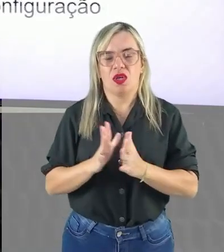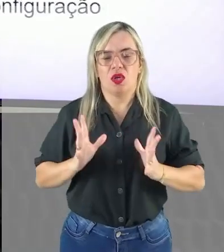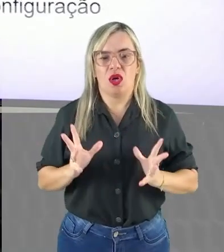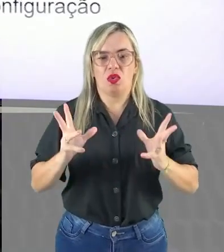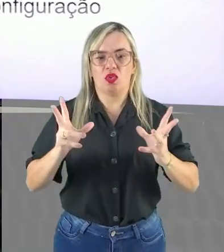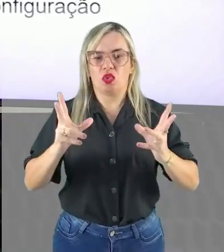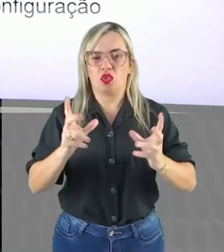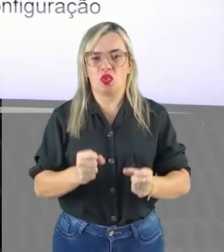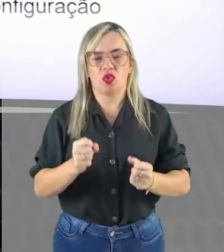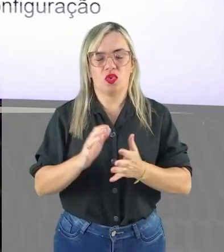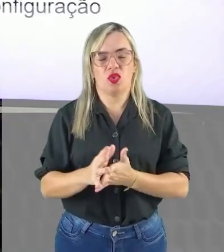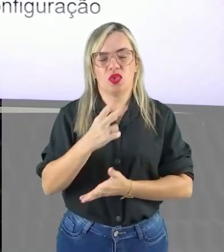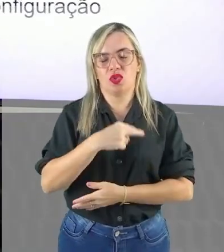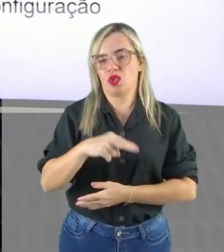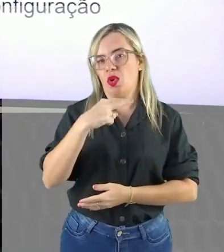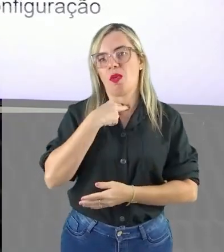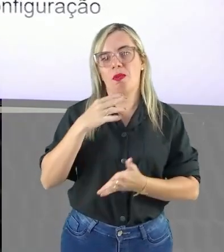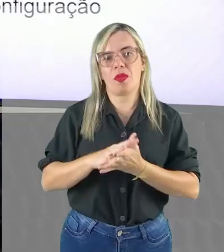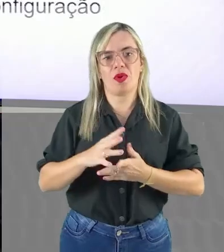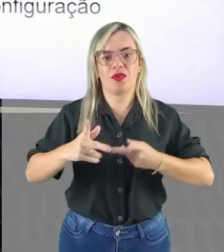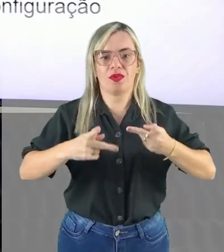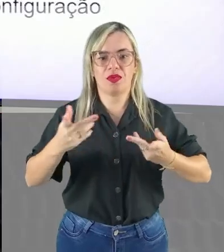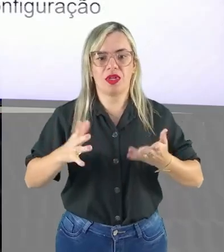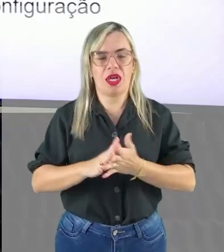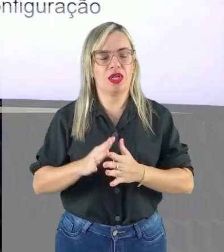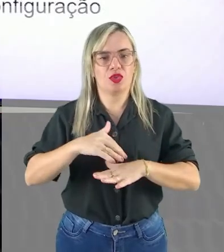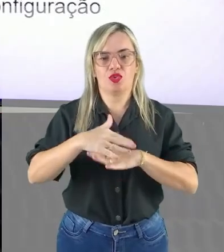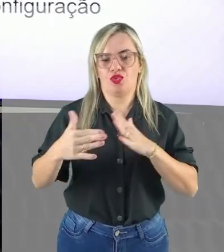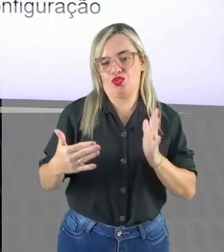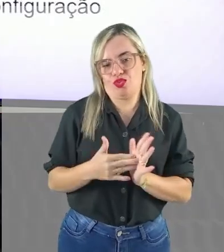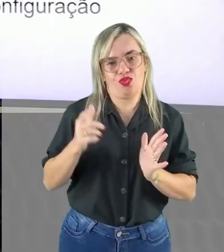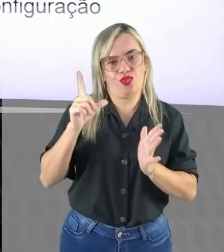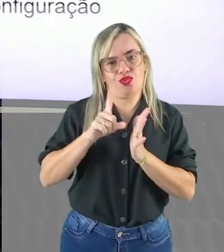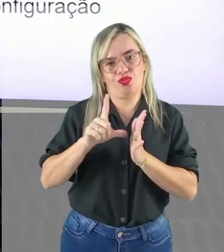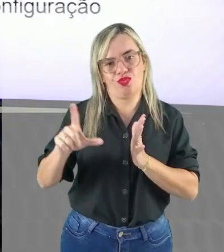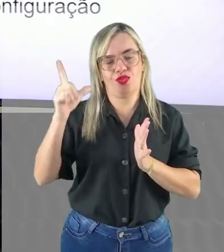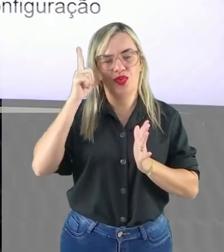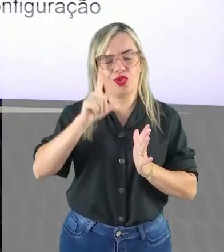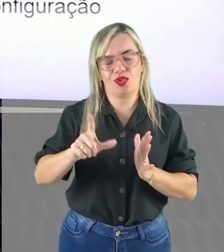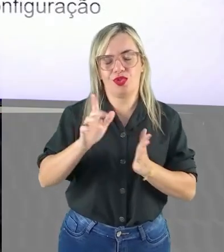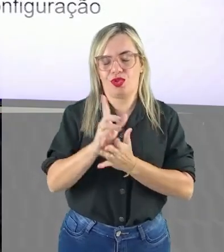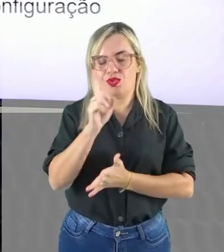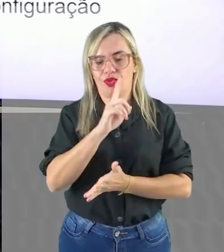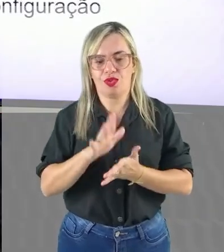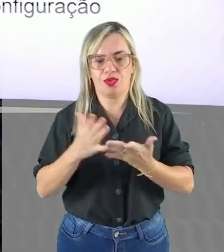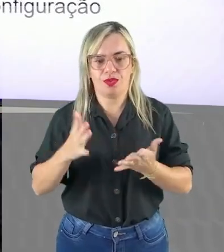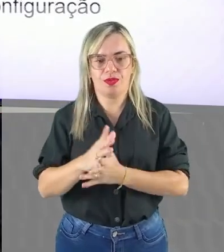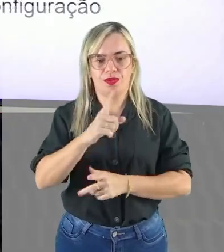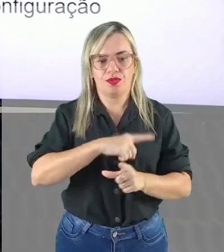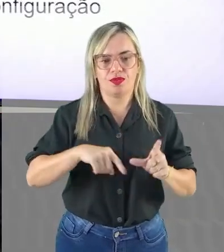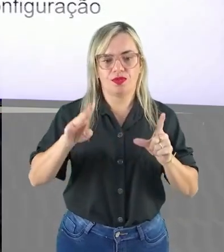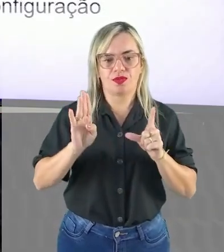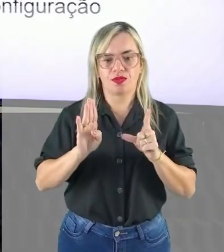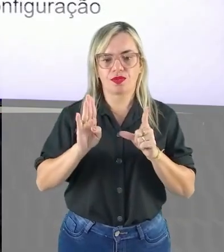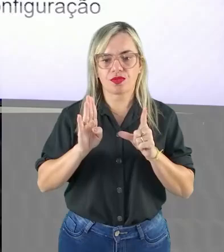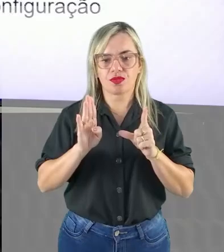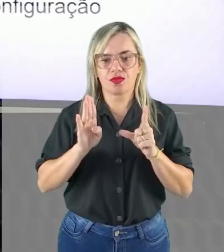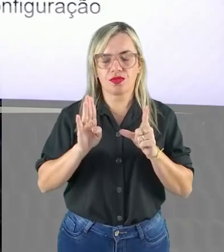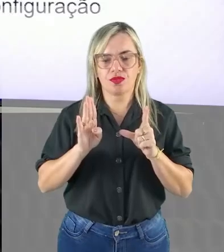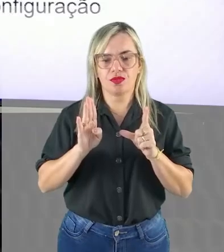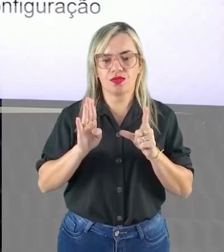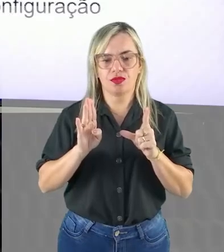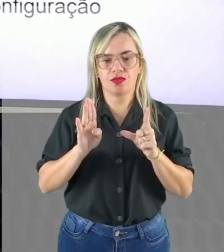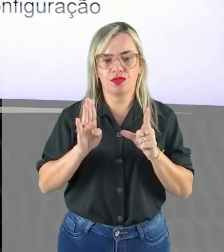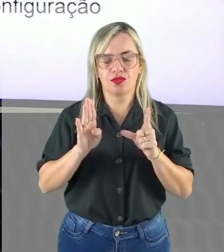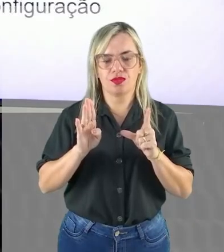Te liga nessa dica, beleza? O uso do celular alheio por pessoas desautorizadas, né? Ele vai fazer uma crítica a